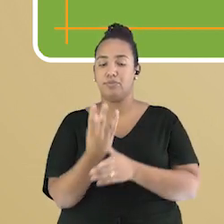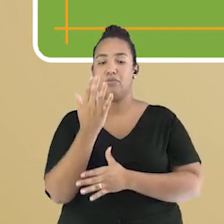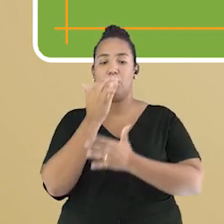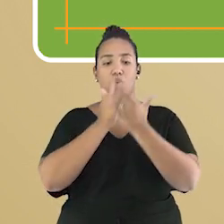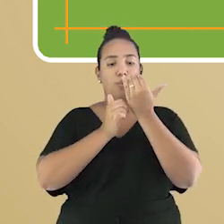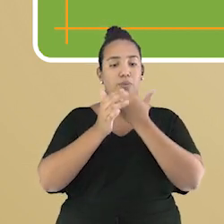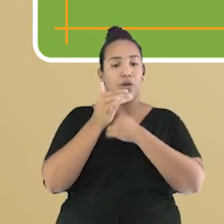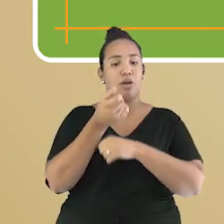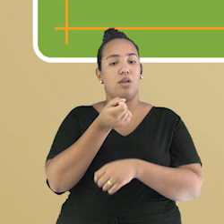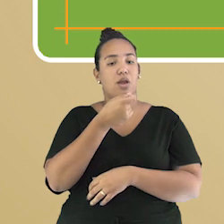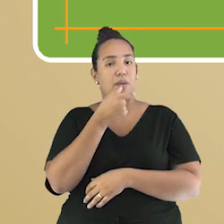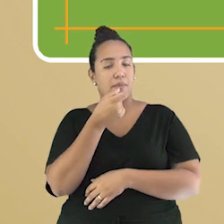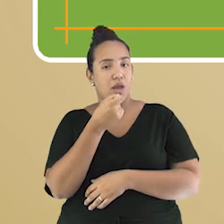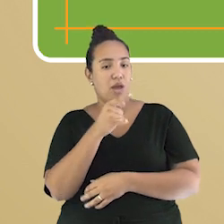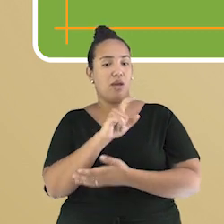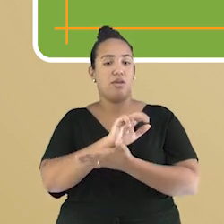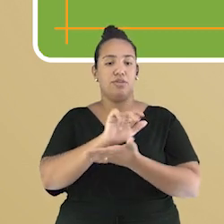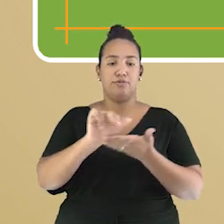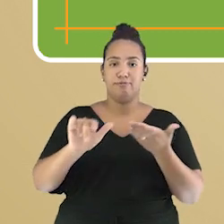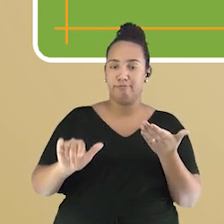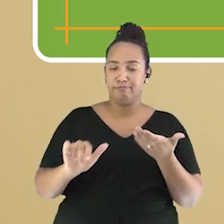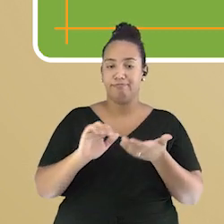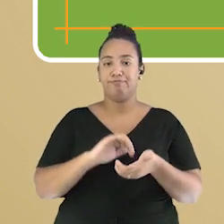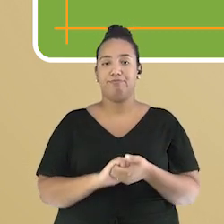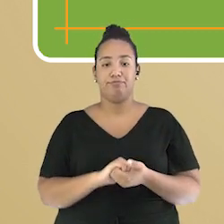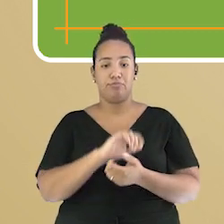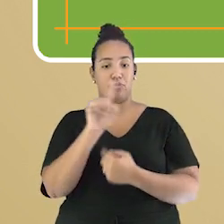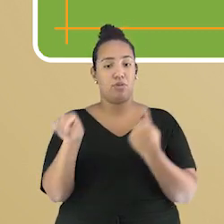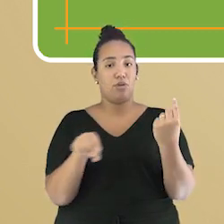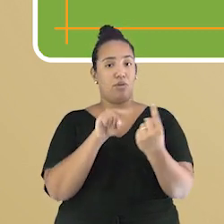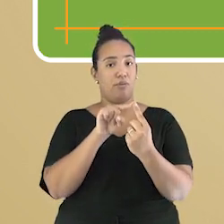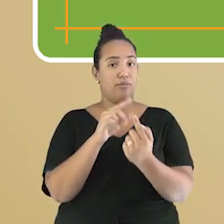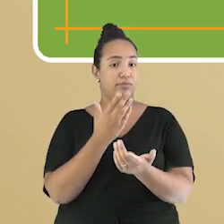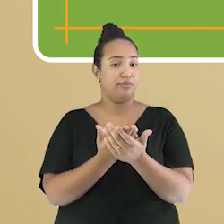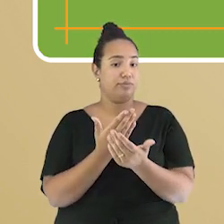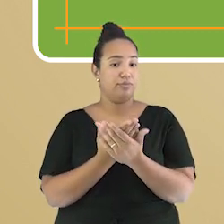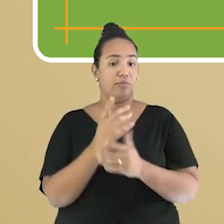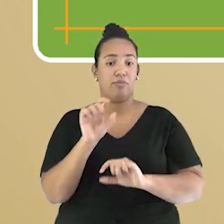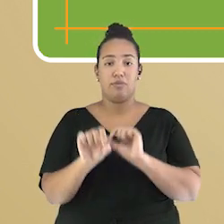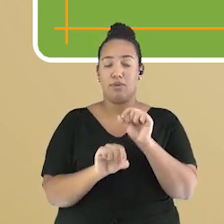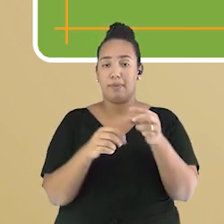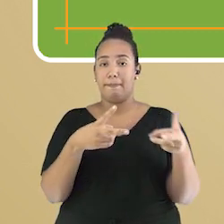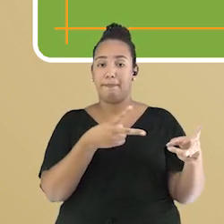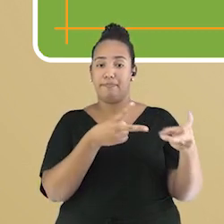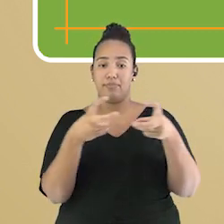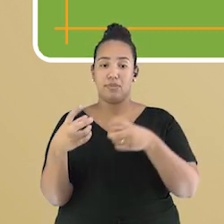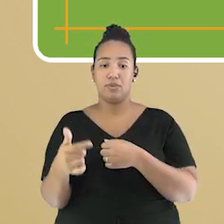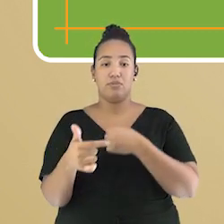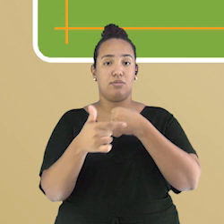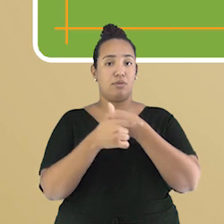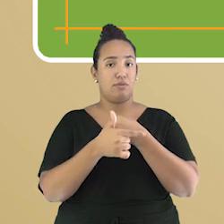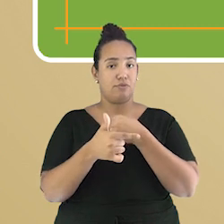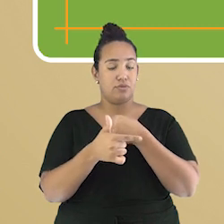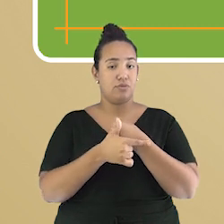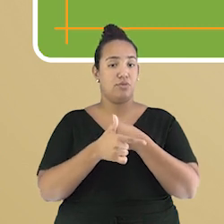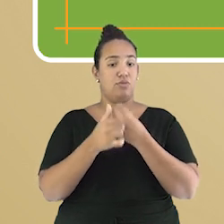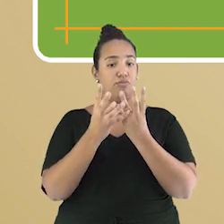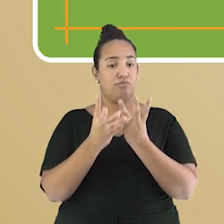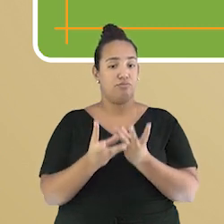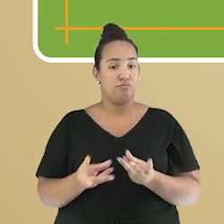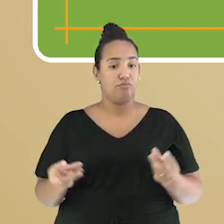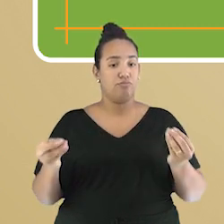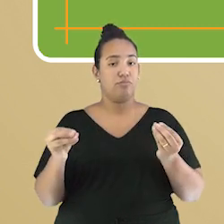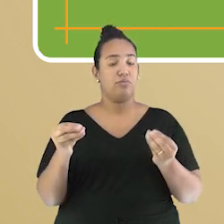combustíveis, medicamentos, entre outros. E o objetivo da aula é compreender o papel da decomposição no